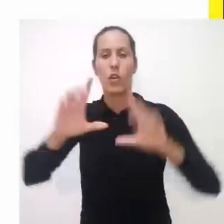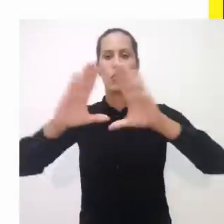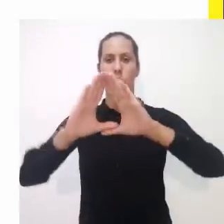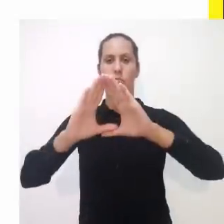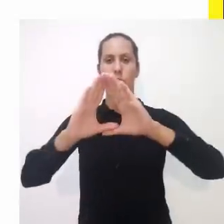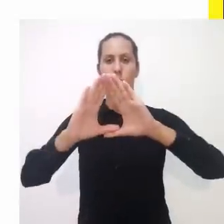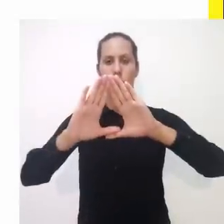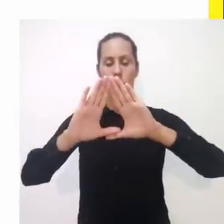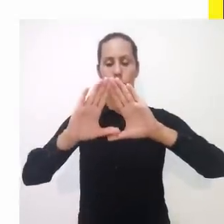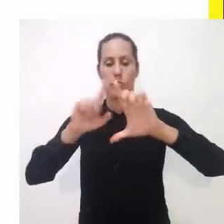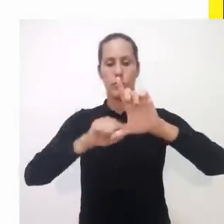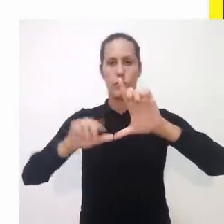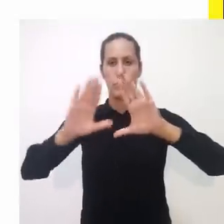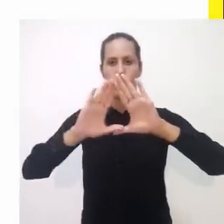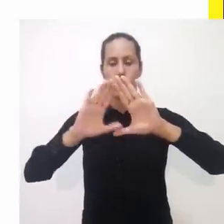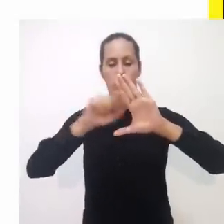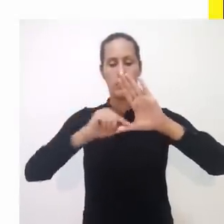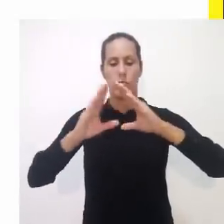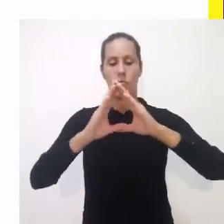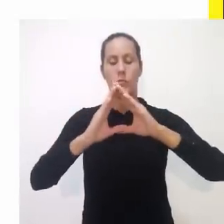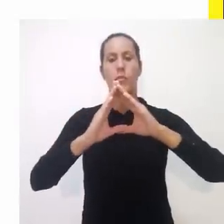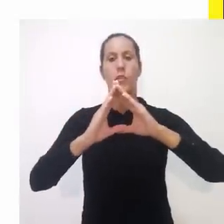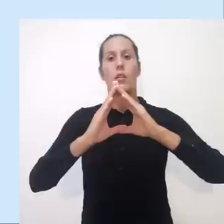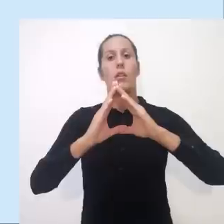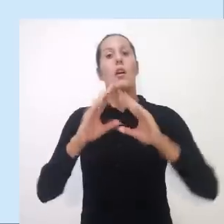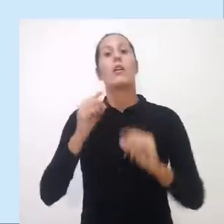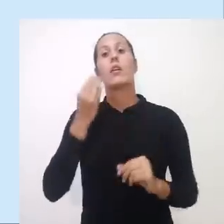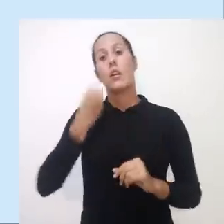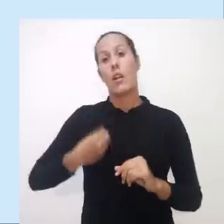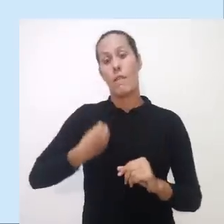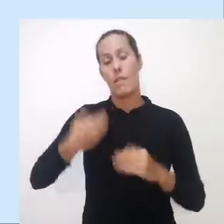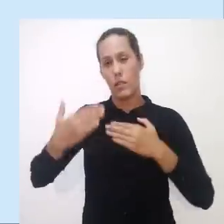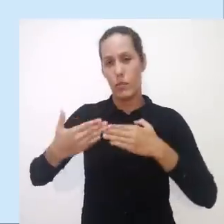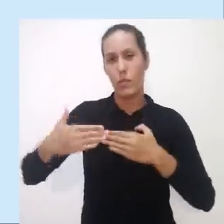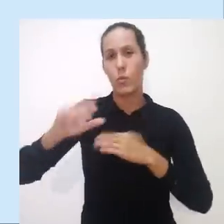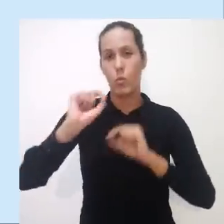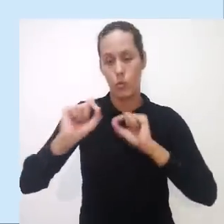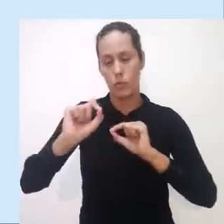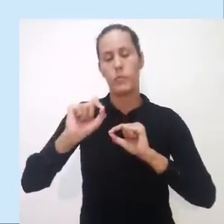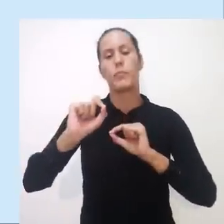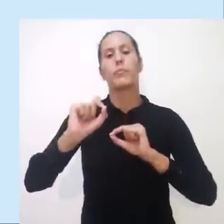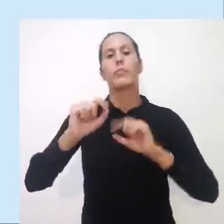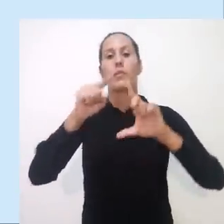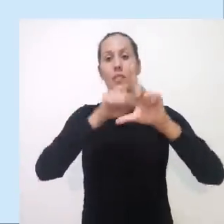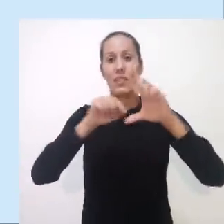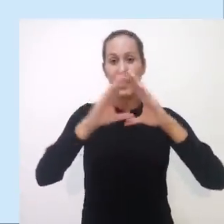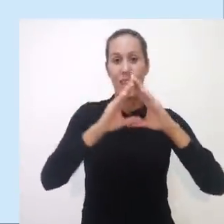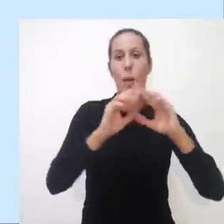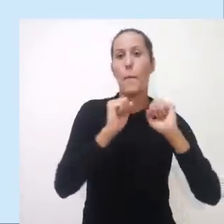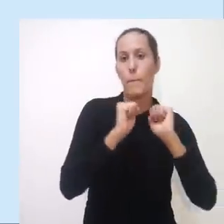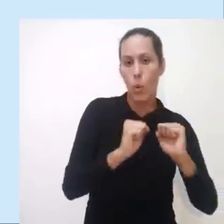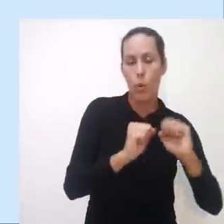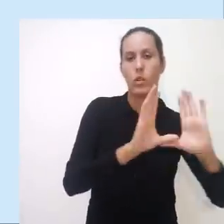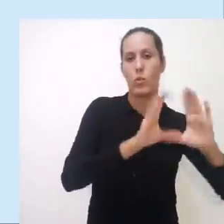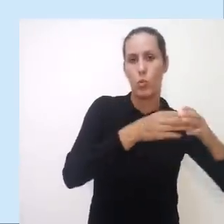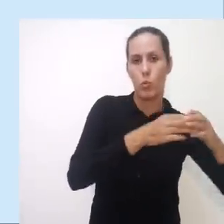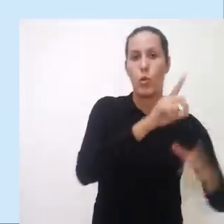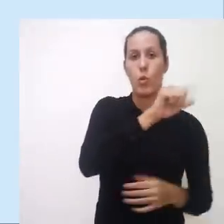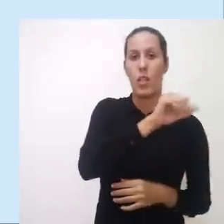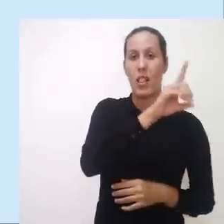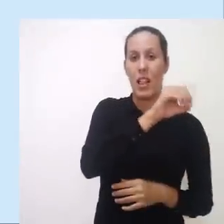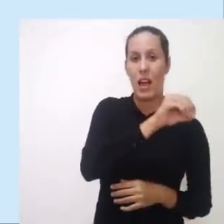formação, ok? Só que a gente vai ver futuramente que o triângulo pode ser classificado em relação ao lado